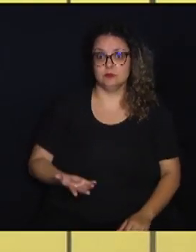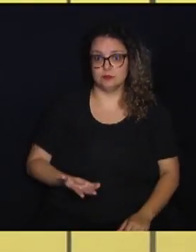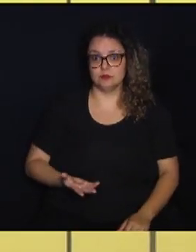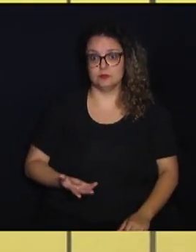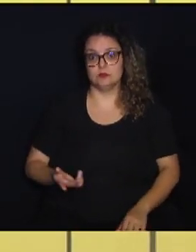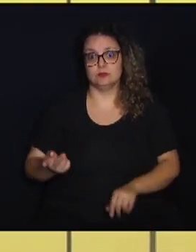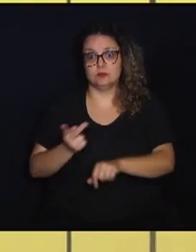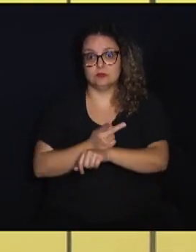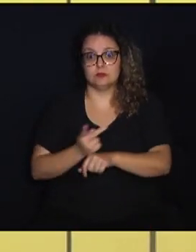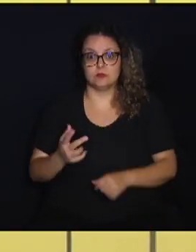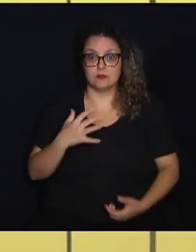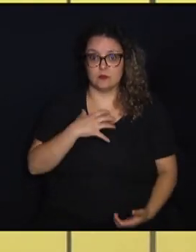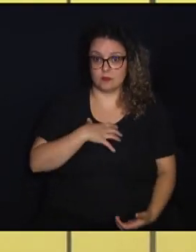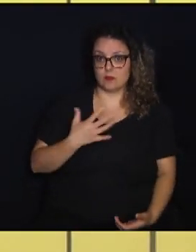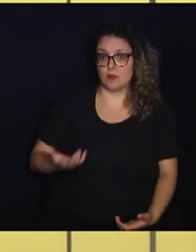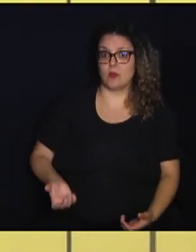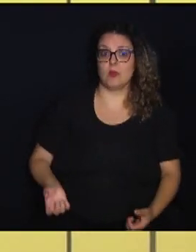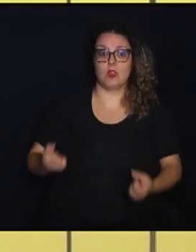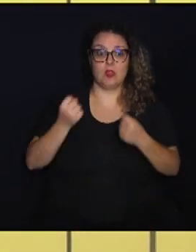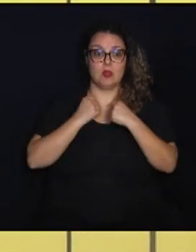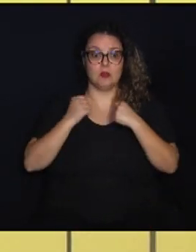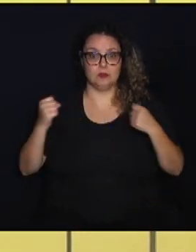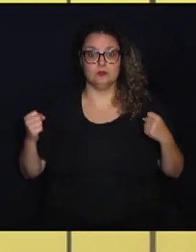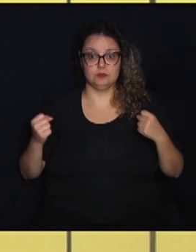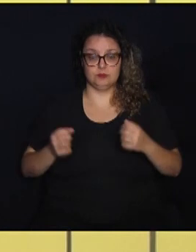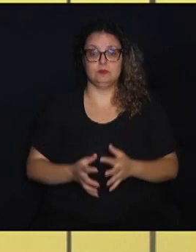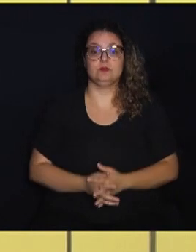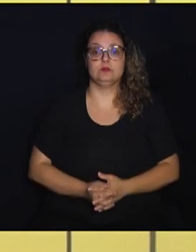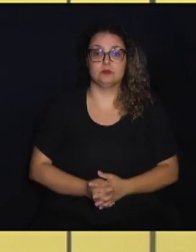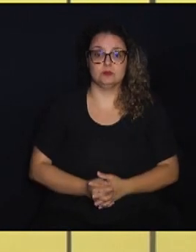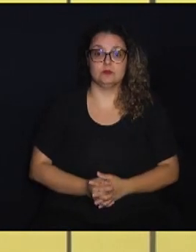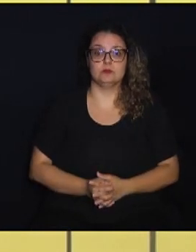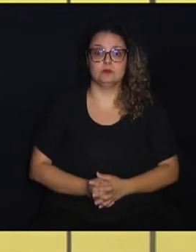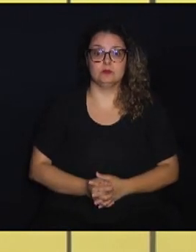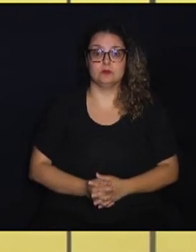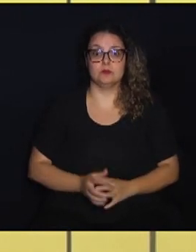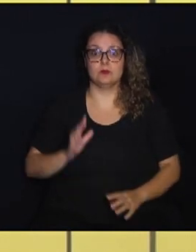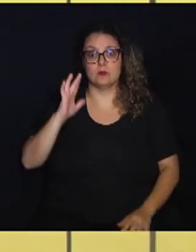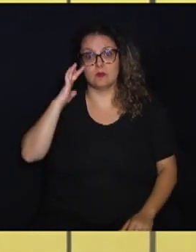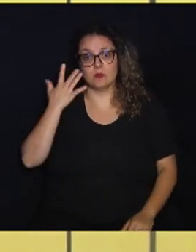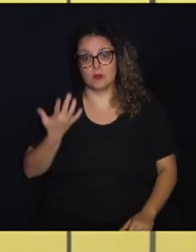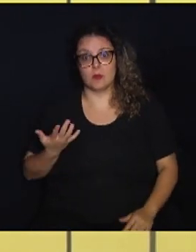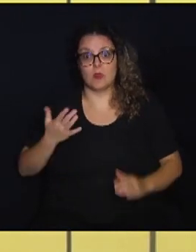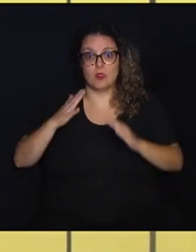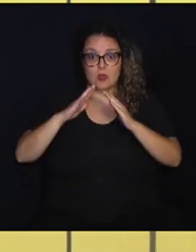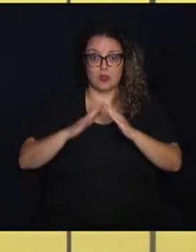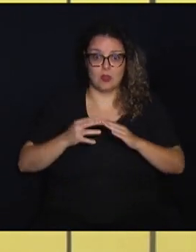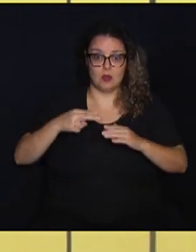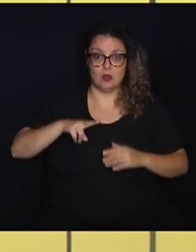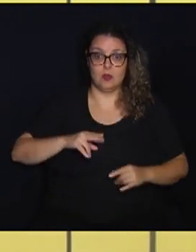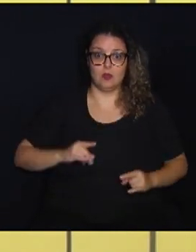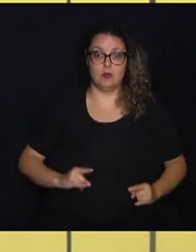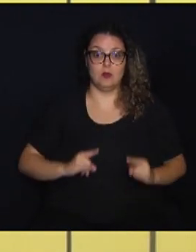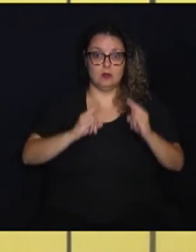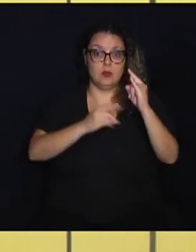buscar formas de se fazer exercício. Hoje eu não sei se ela mora em casa ou se ela mora em apartamento, mas, por exemplo, vou dar um